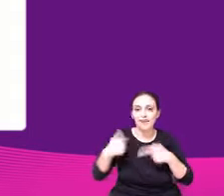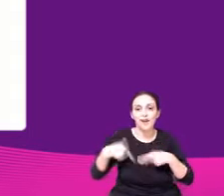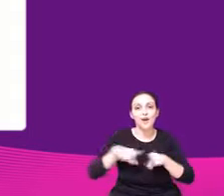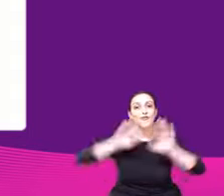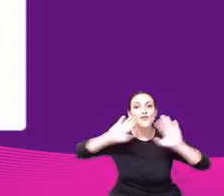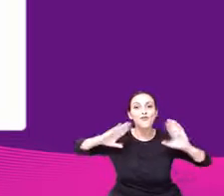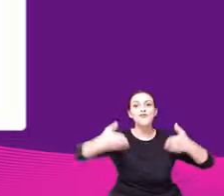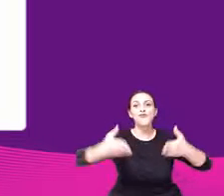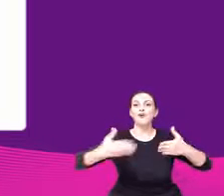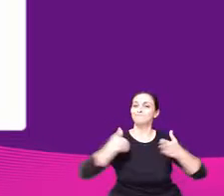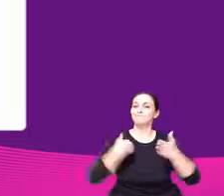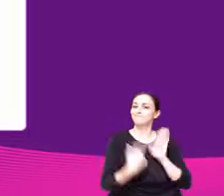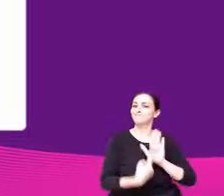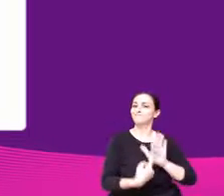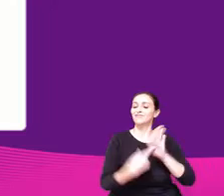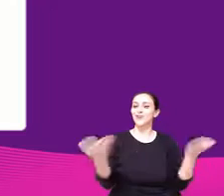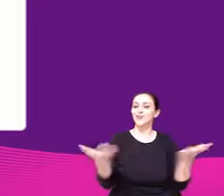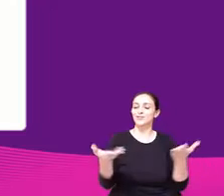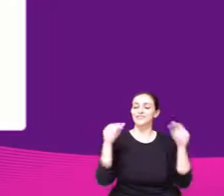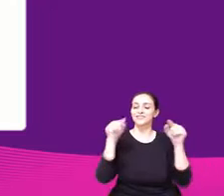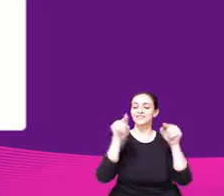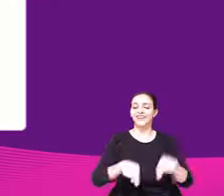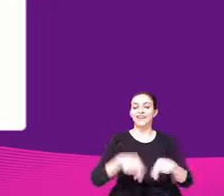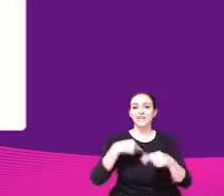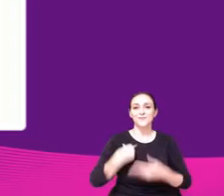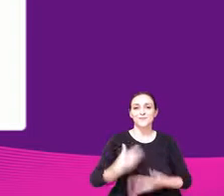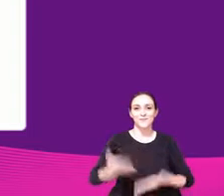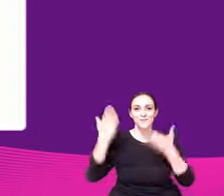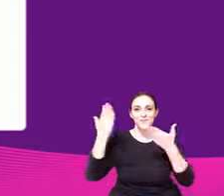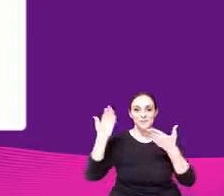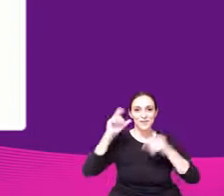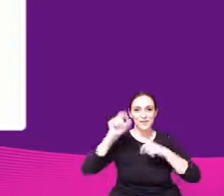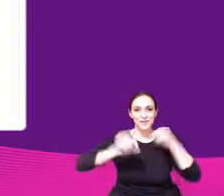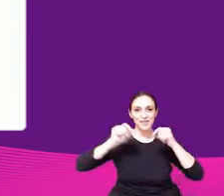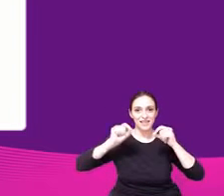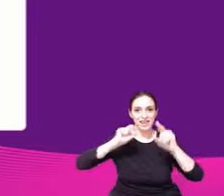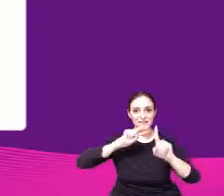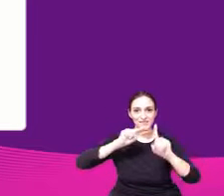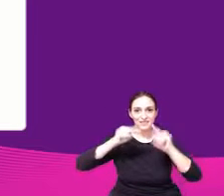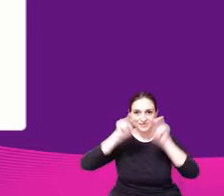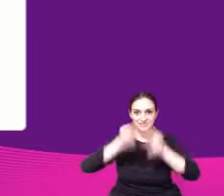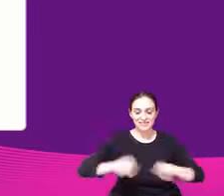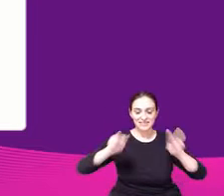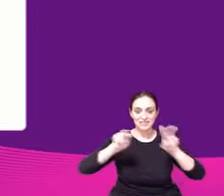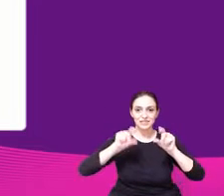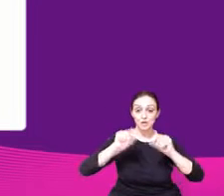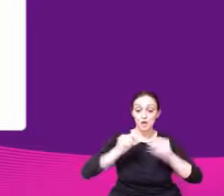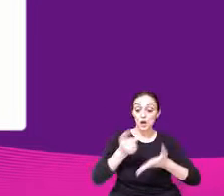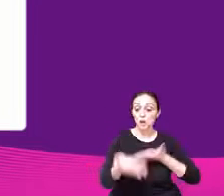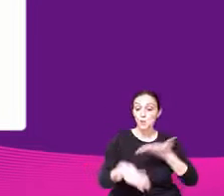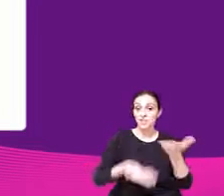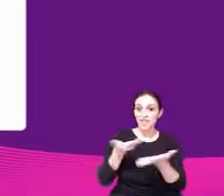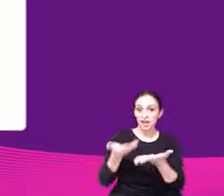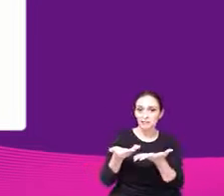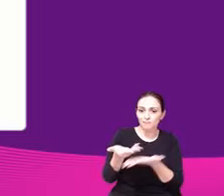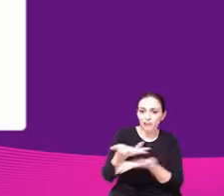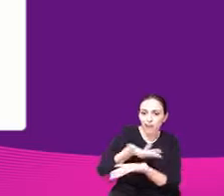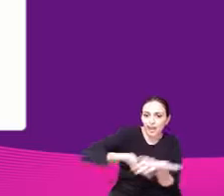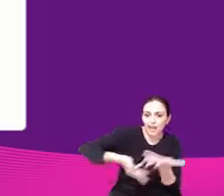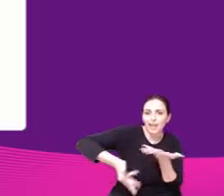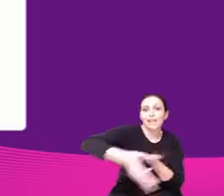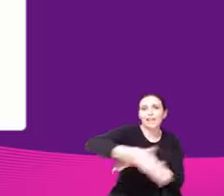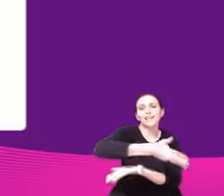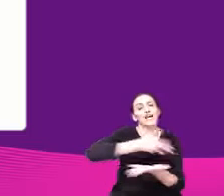minha apresentação hoje é trazer para vocês um pouco a visão de que o cuidado integrado é a única forma